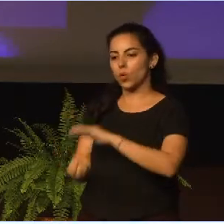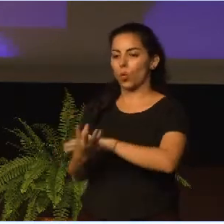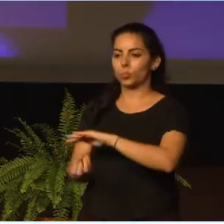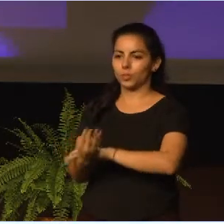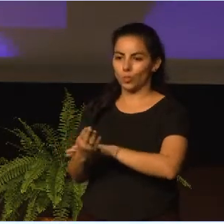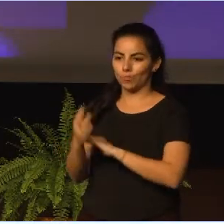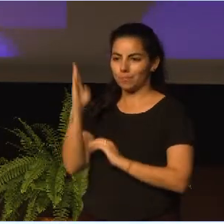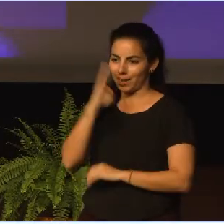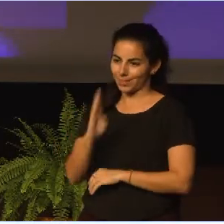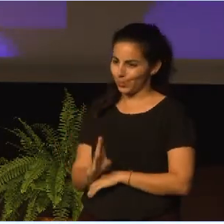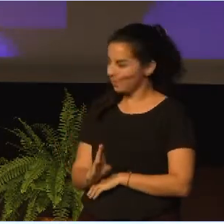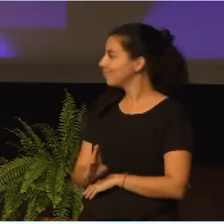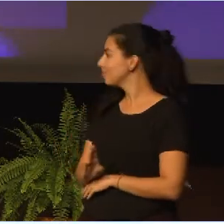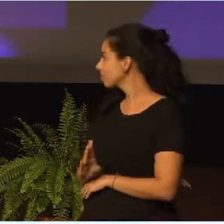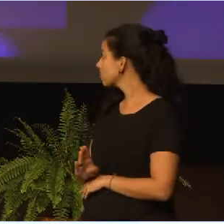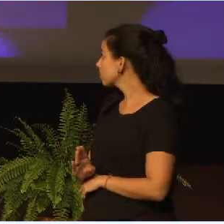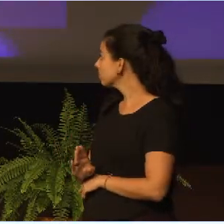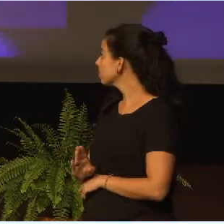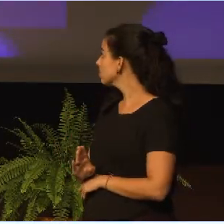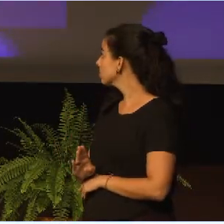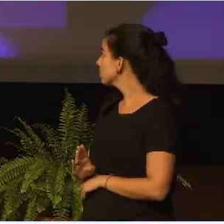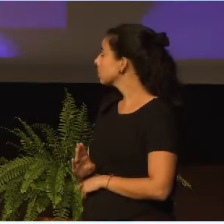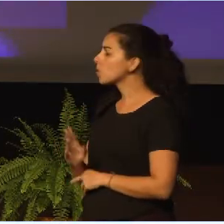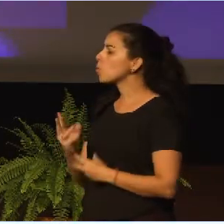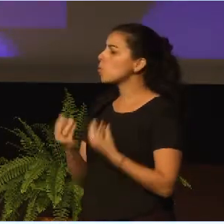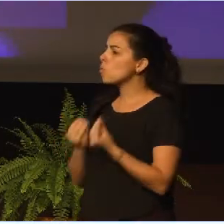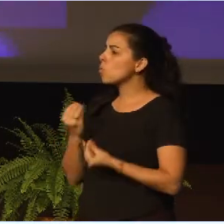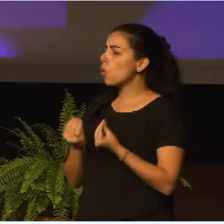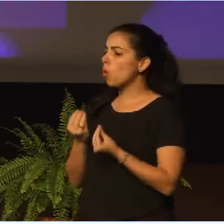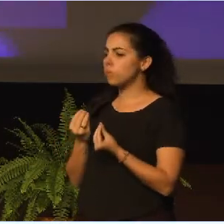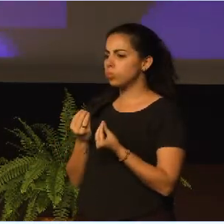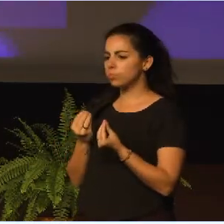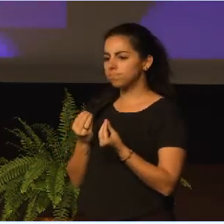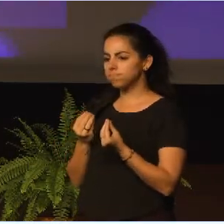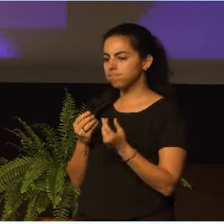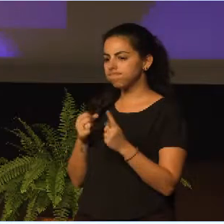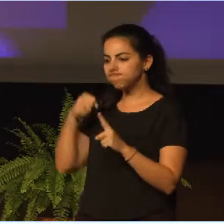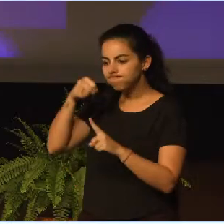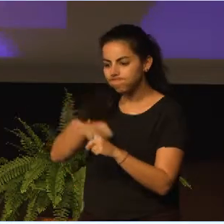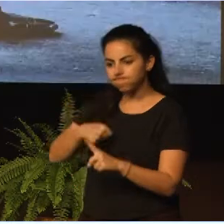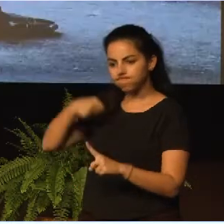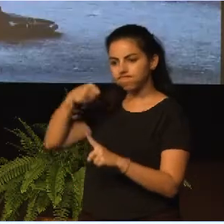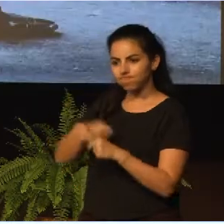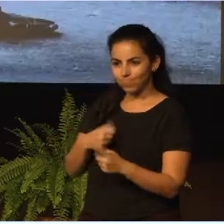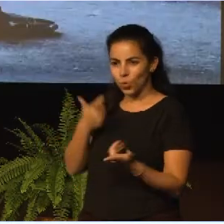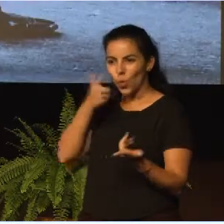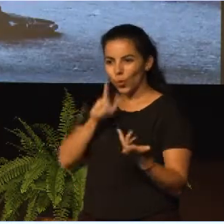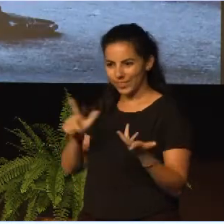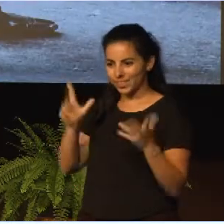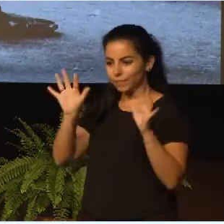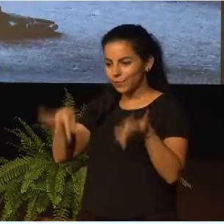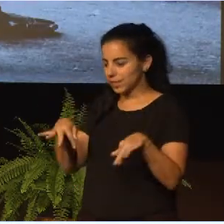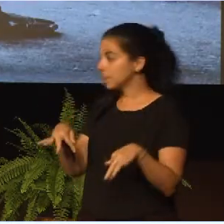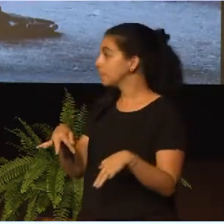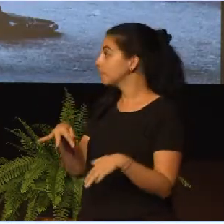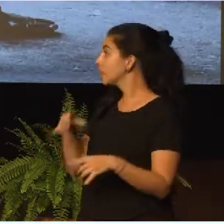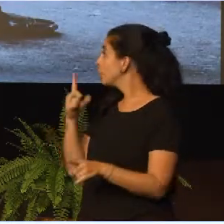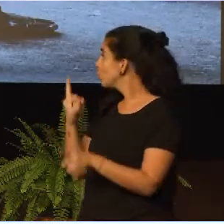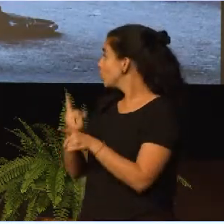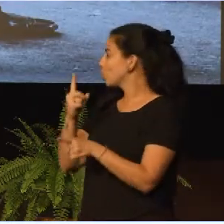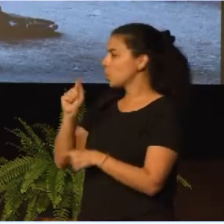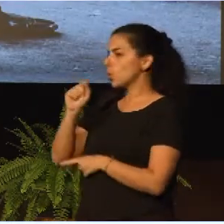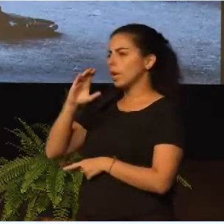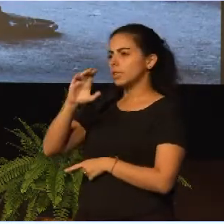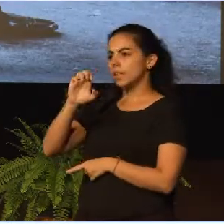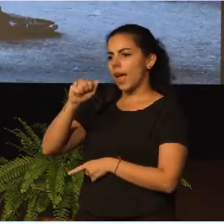corrupção, a gente começou a pensar aonde a gente podia atacar para poder ter alguma coisa mais objetiva. E a gente descobriu um negócio chamado CEAP.